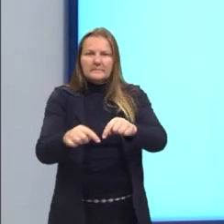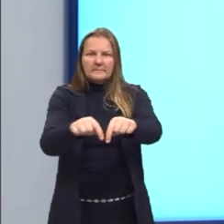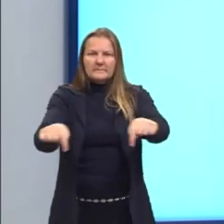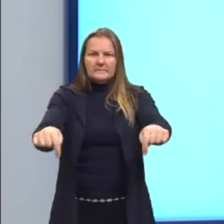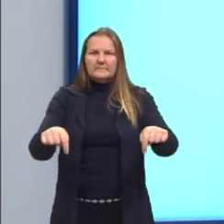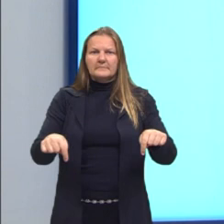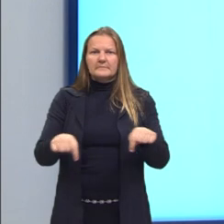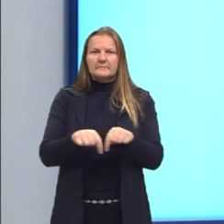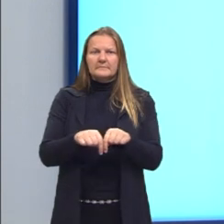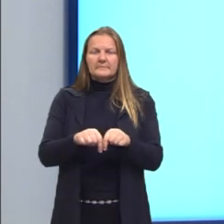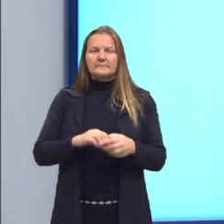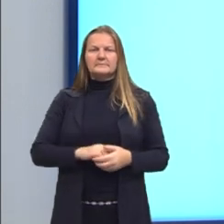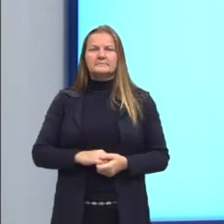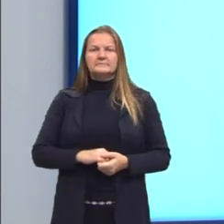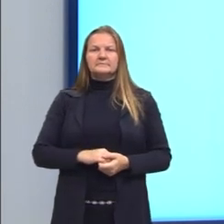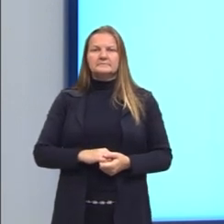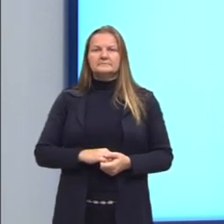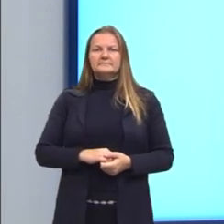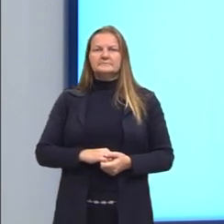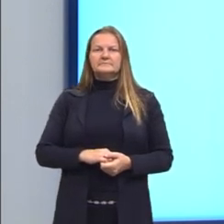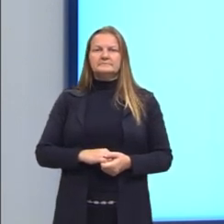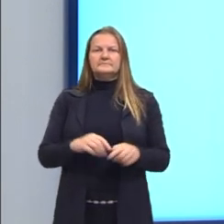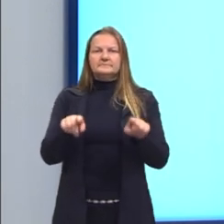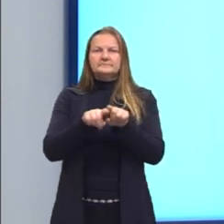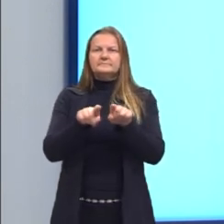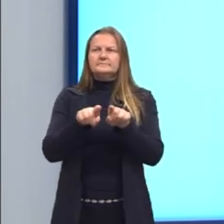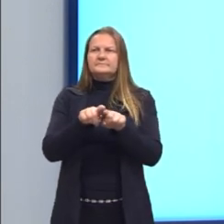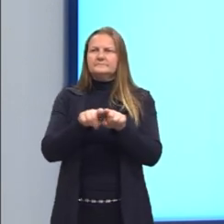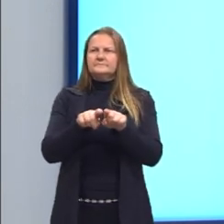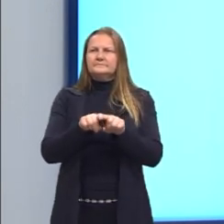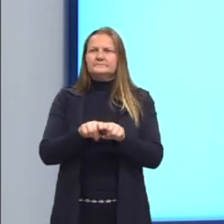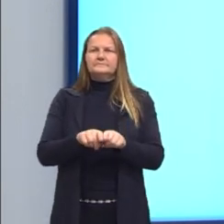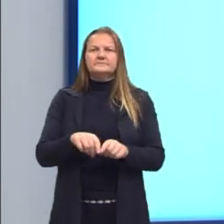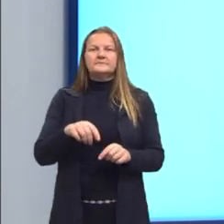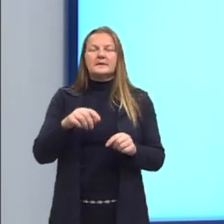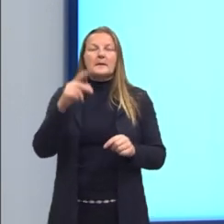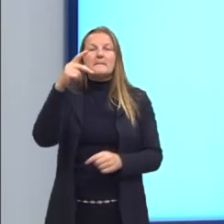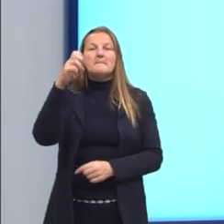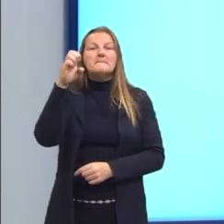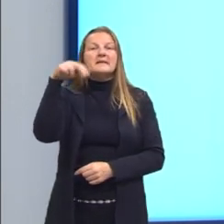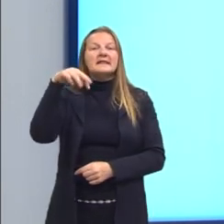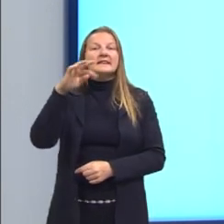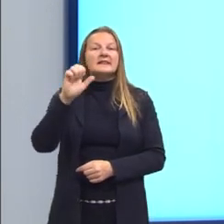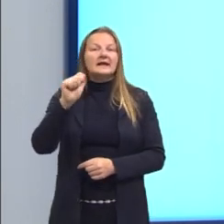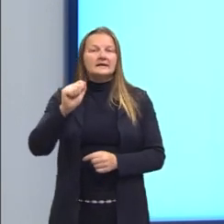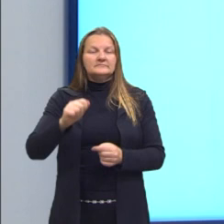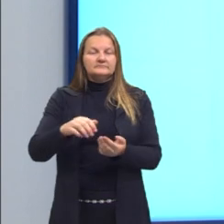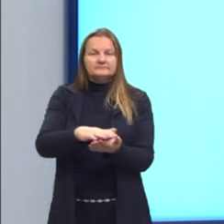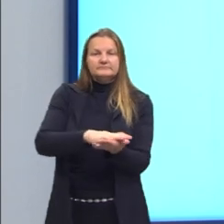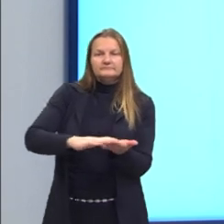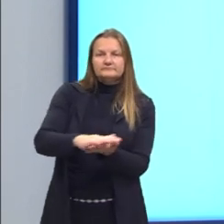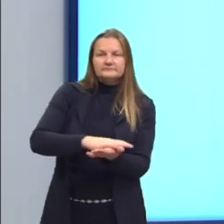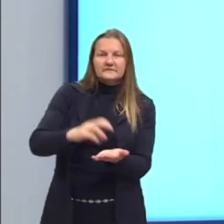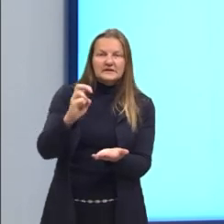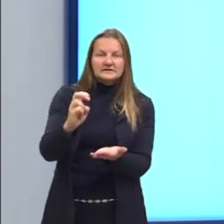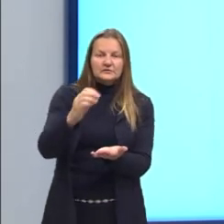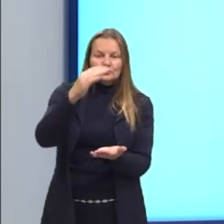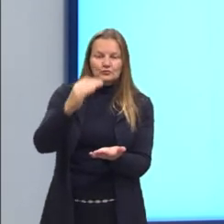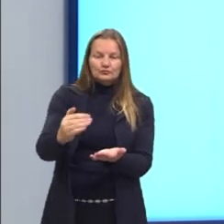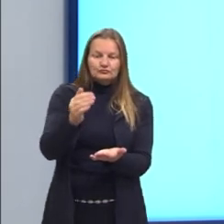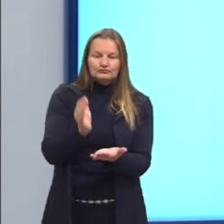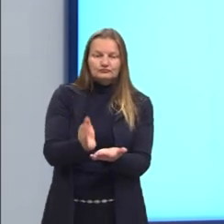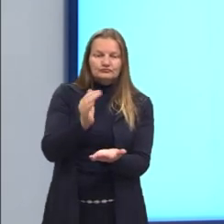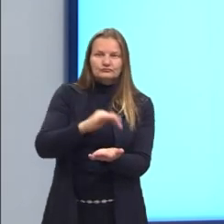as quatro faces laterais aqui uma pirâmide com a base pentagonal com a base